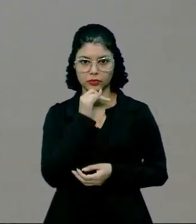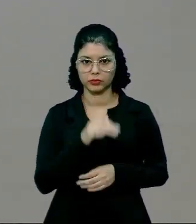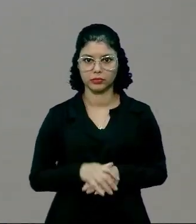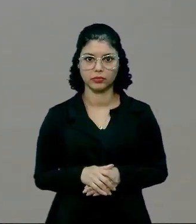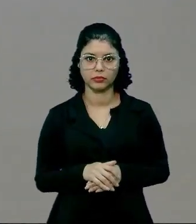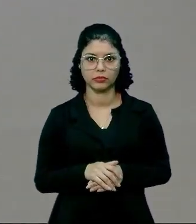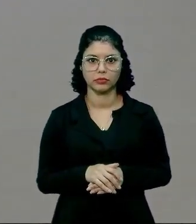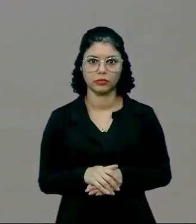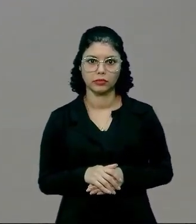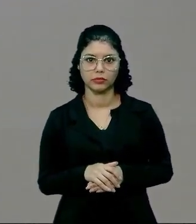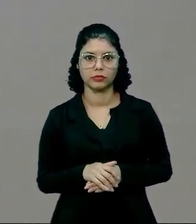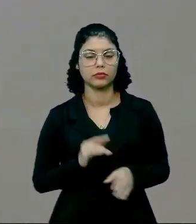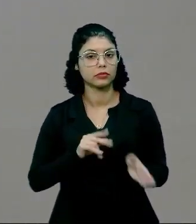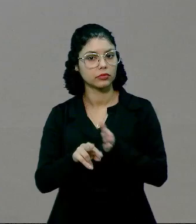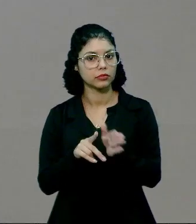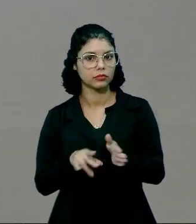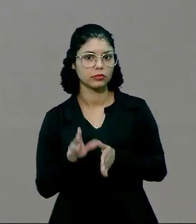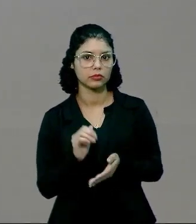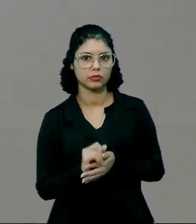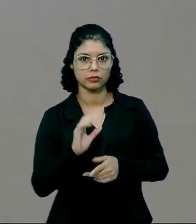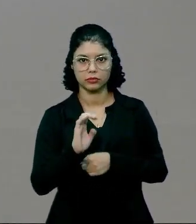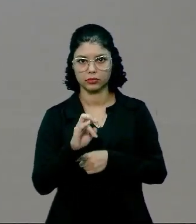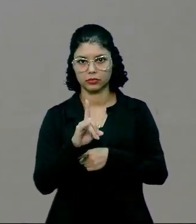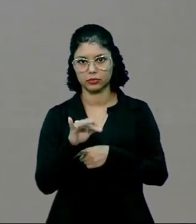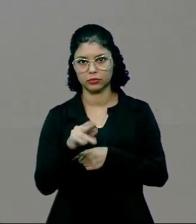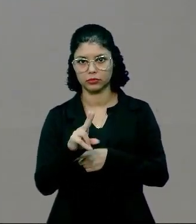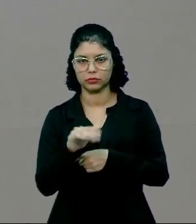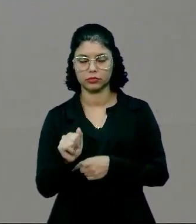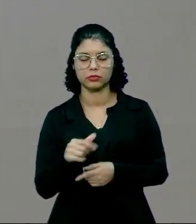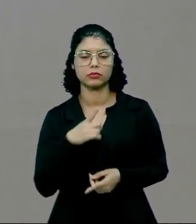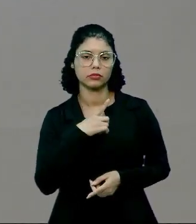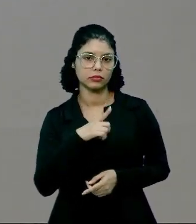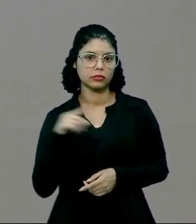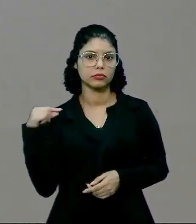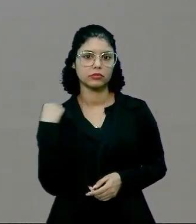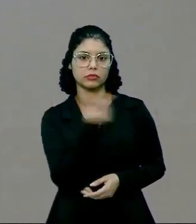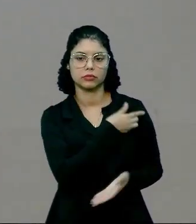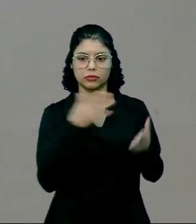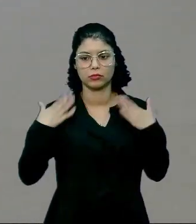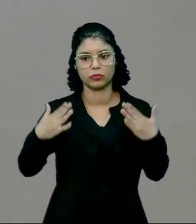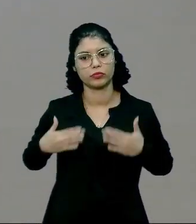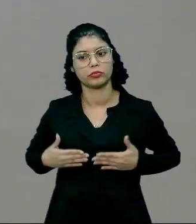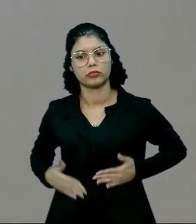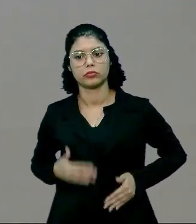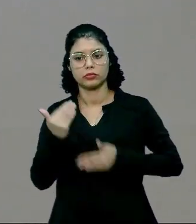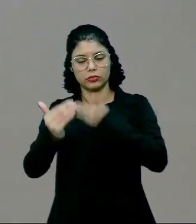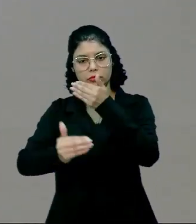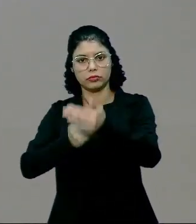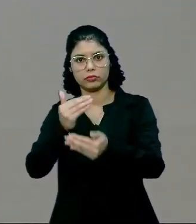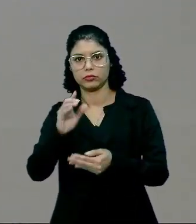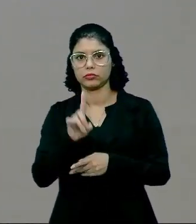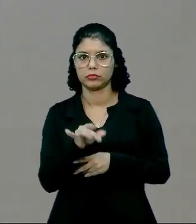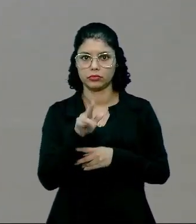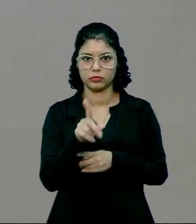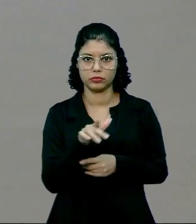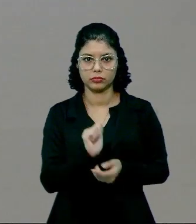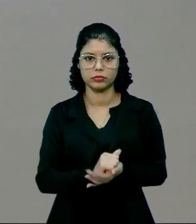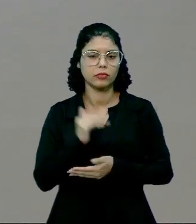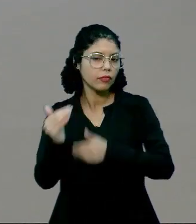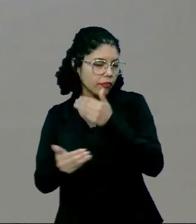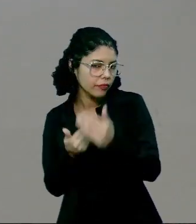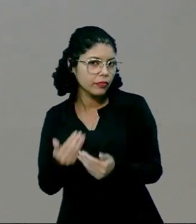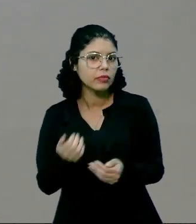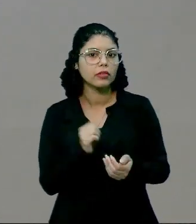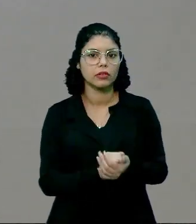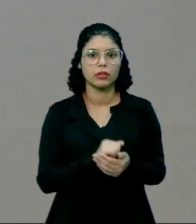o nosso catalisador biológico que são as enzimas então nós temos as enzimas que fazem todo o processo enzimático aquele processo